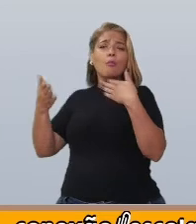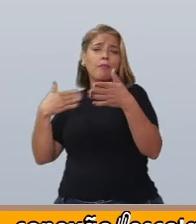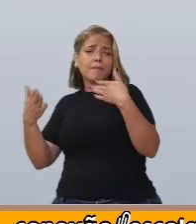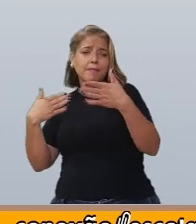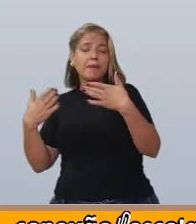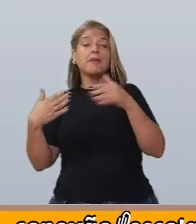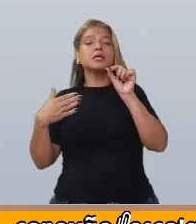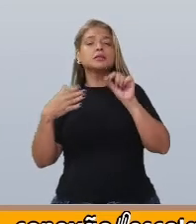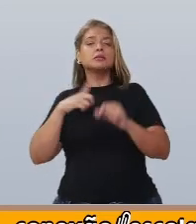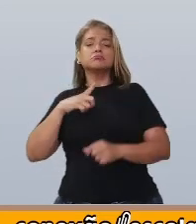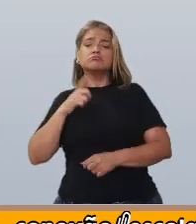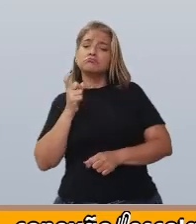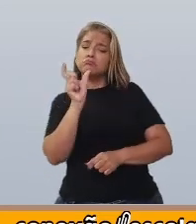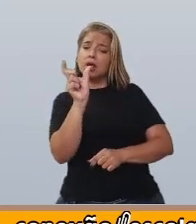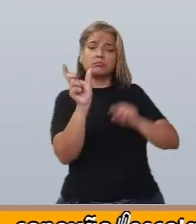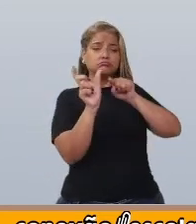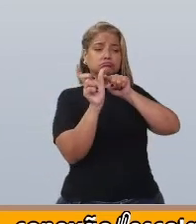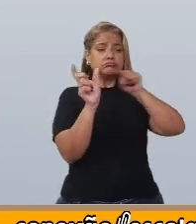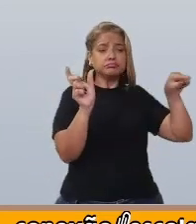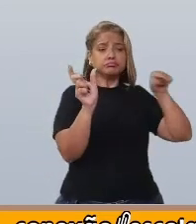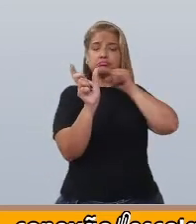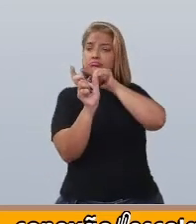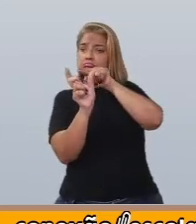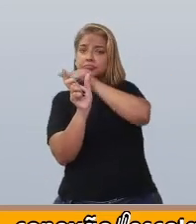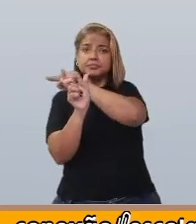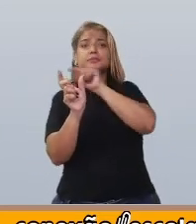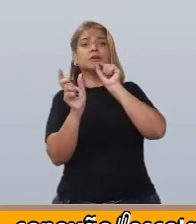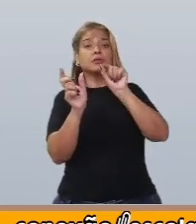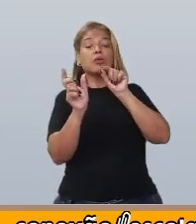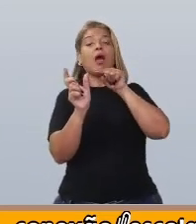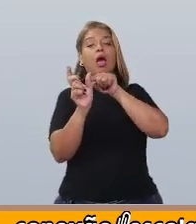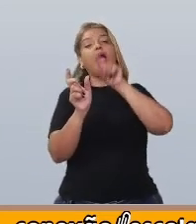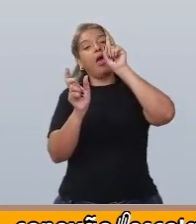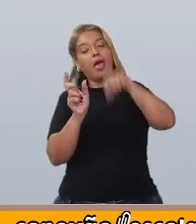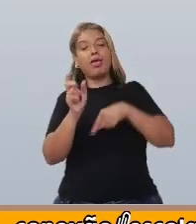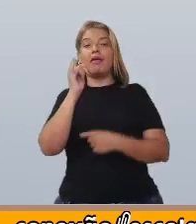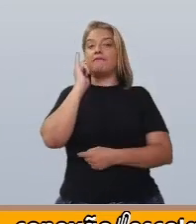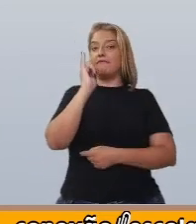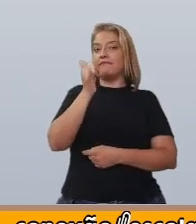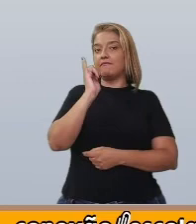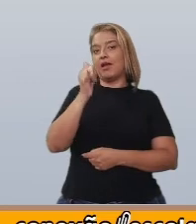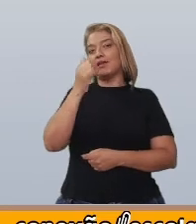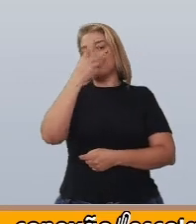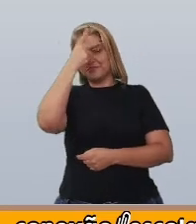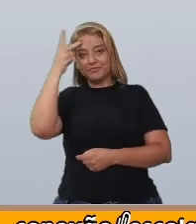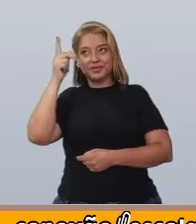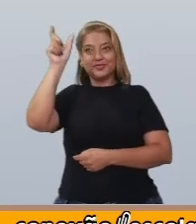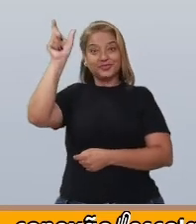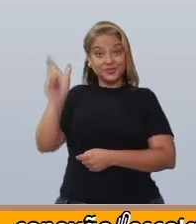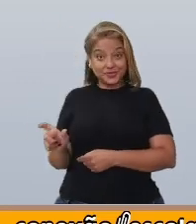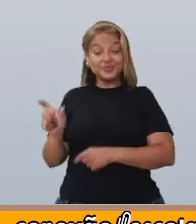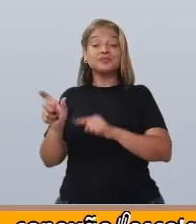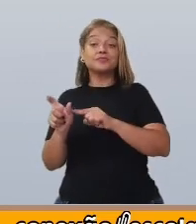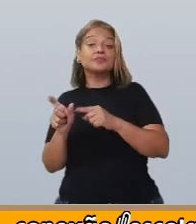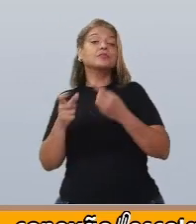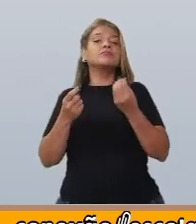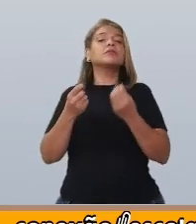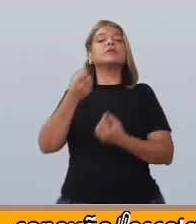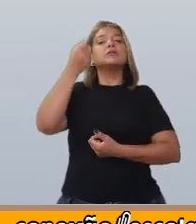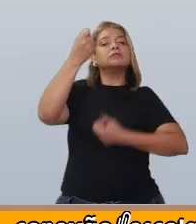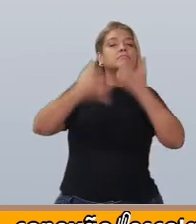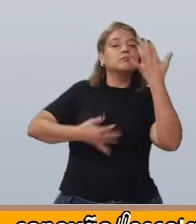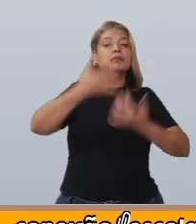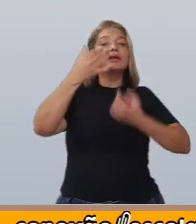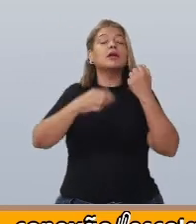palavra aparece entre travessões, geralmente é a fala do narrador, que anuncia quem